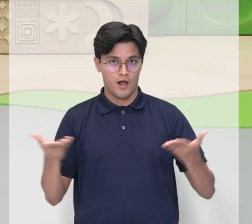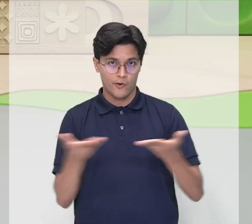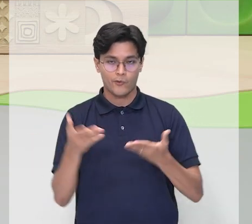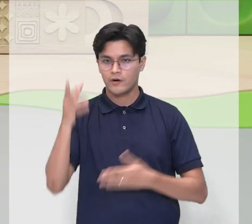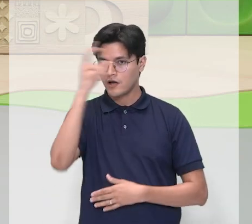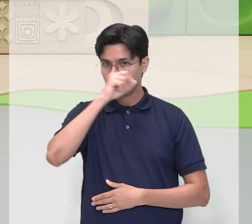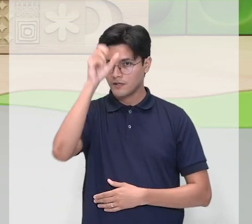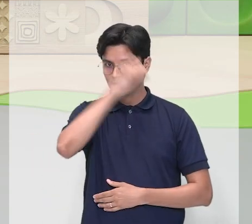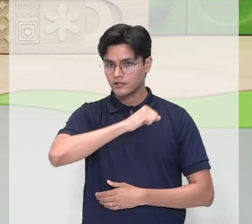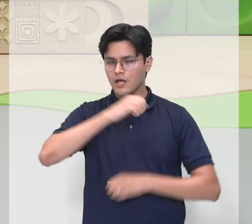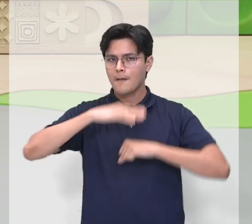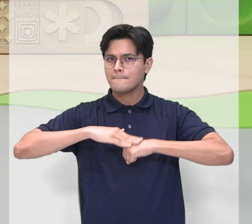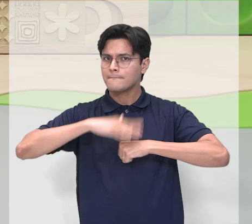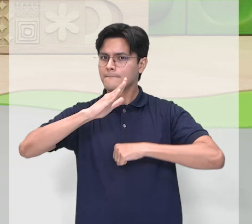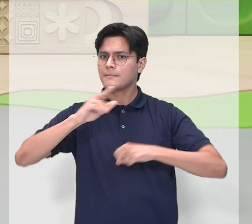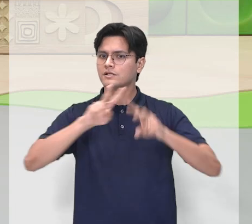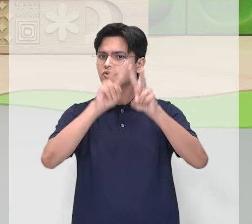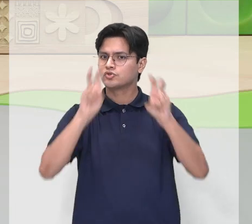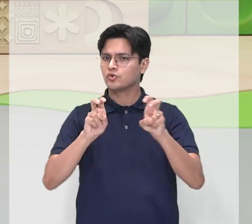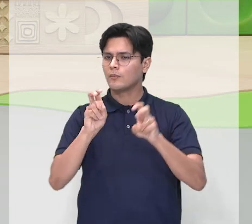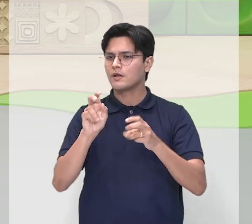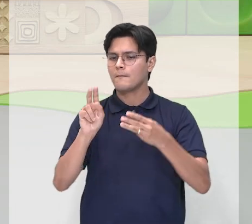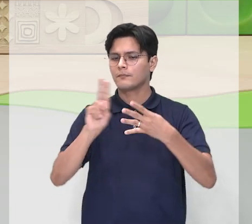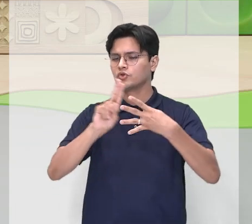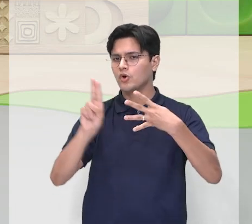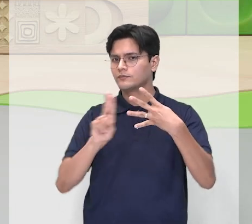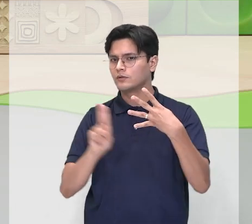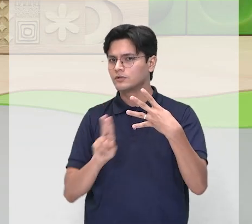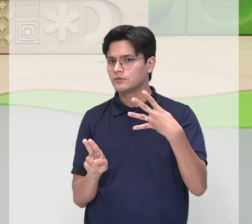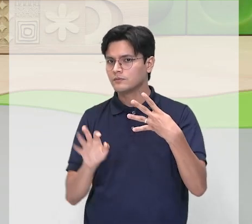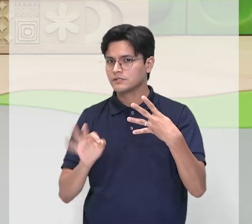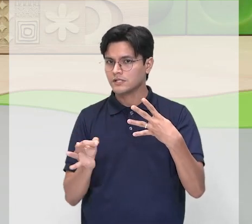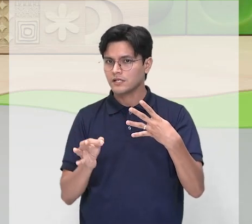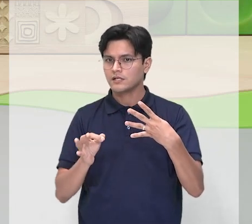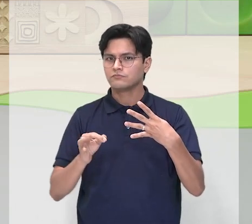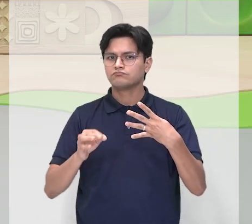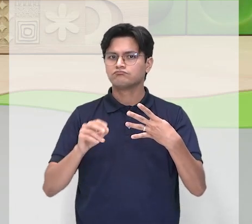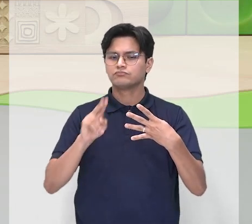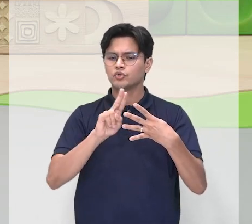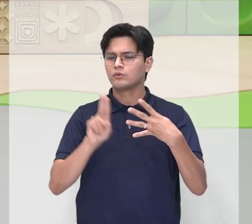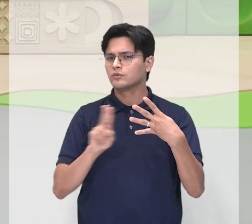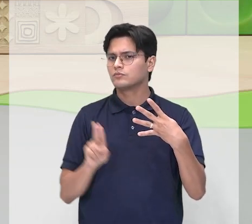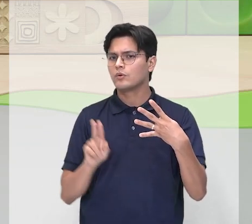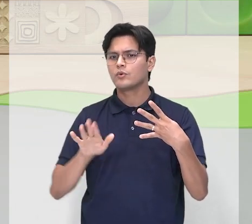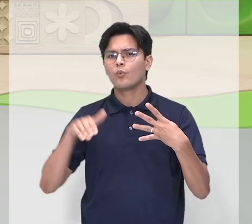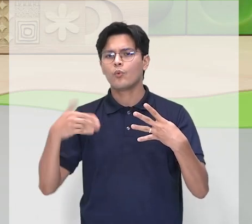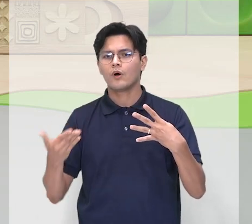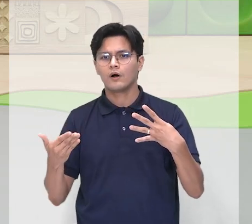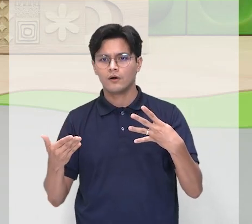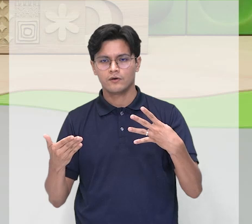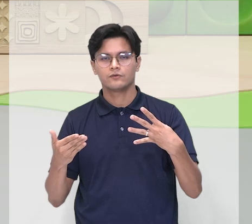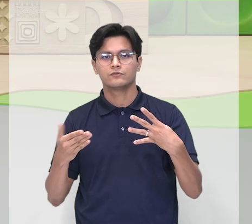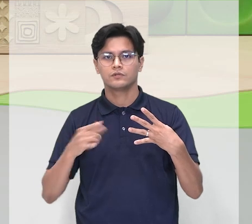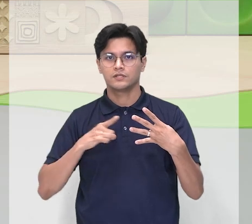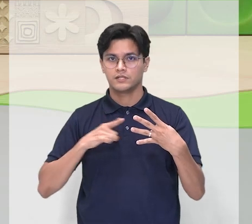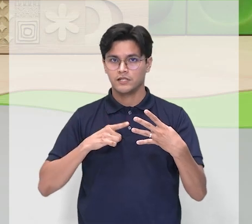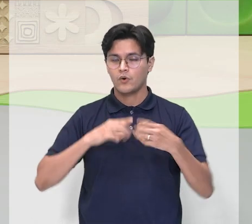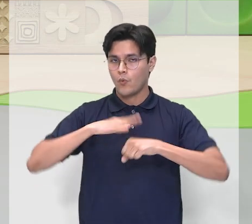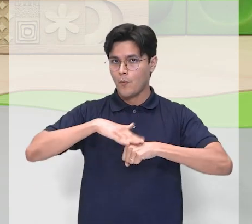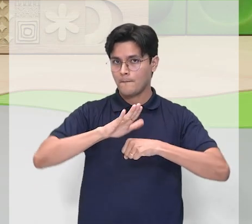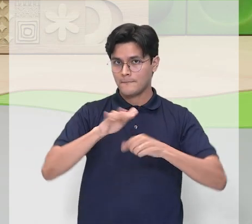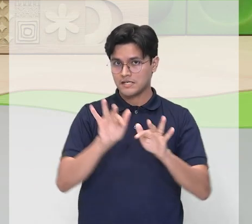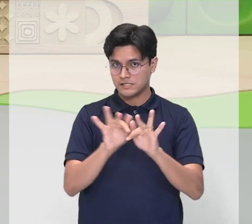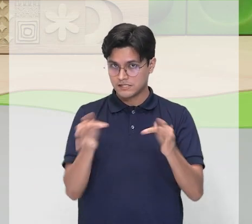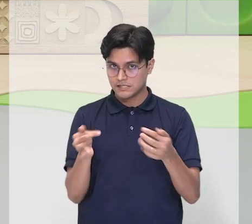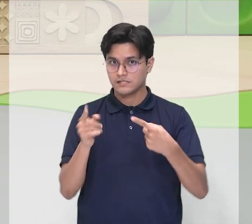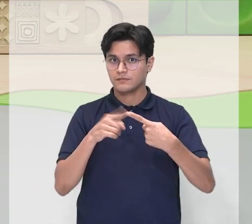pouco mais sobre esses termos. Então, quais são esses termos, professoras? Vai do mais simples, que é